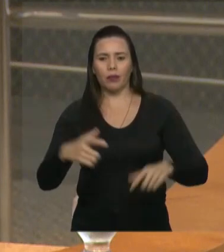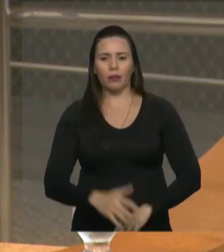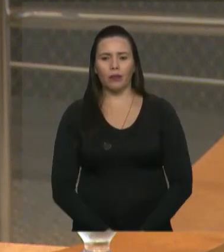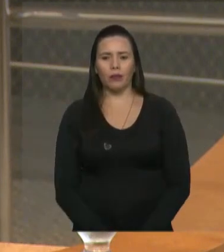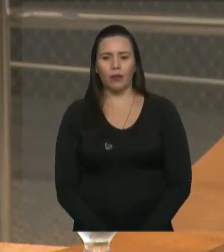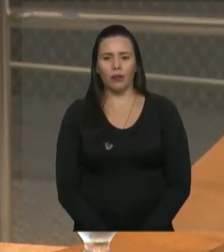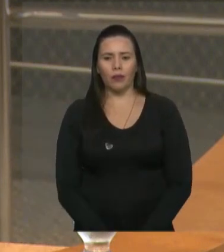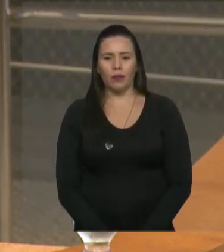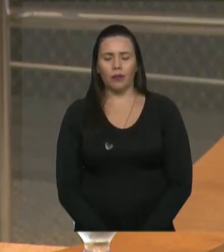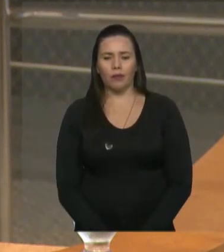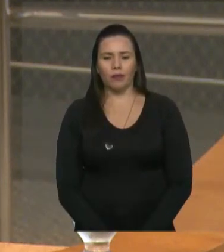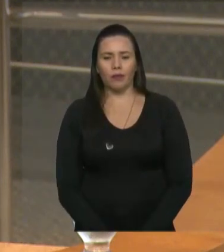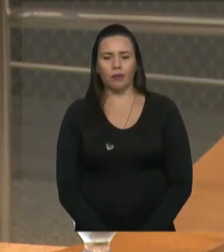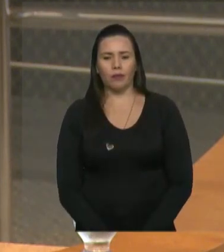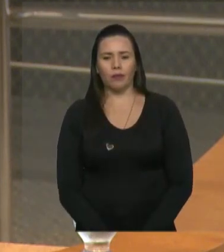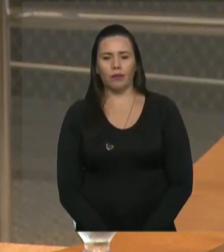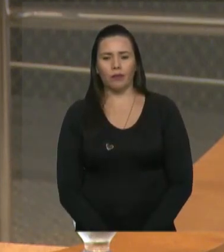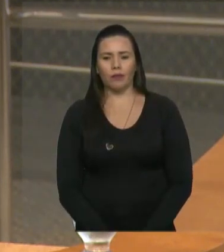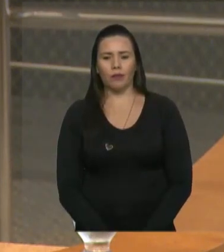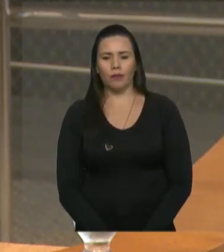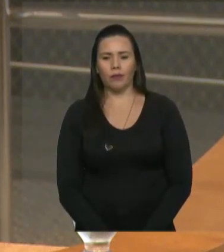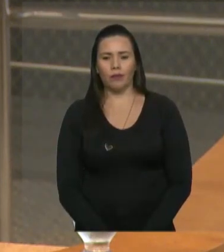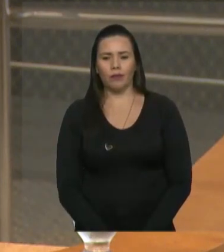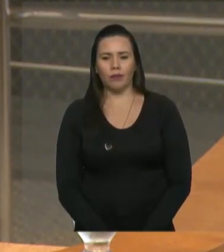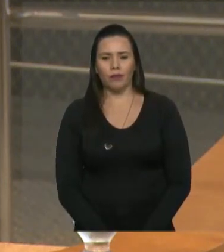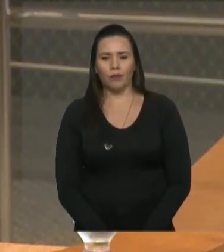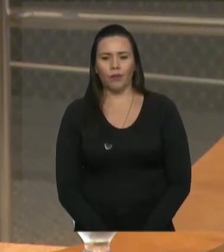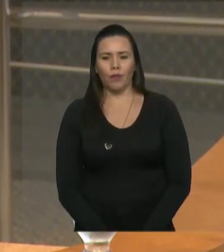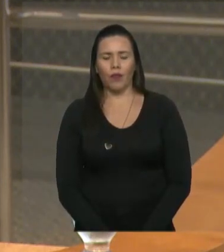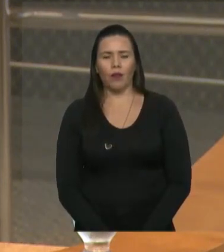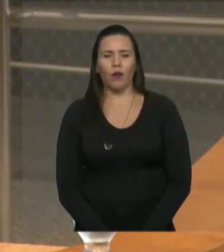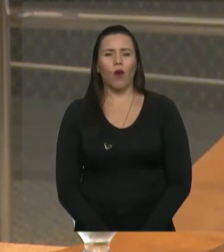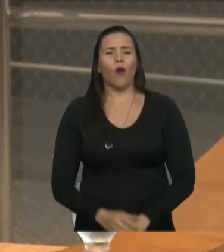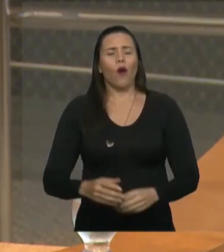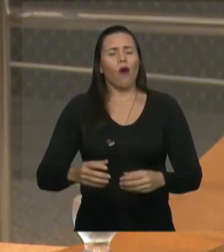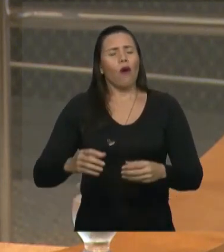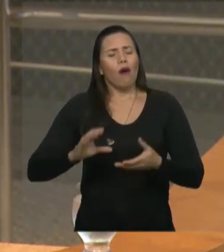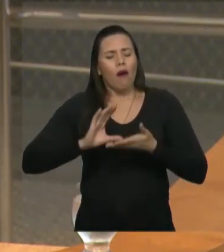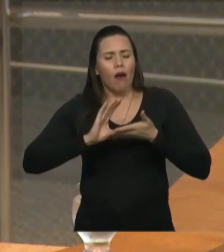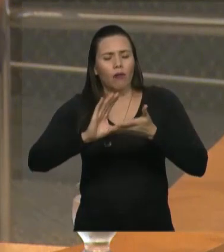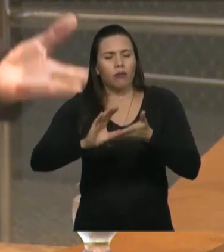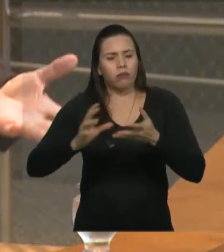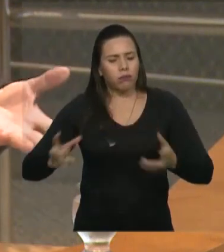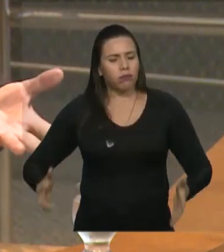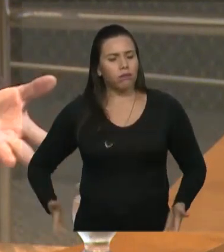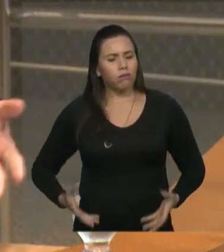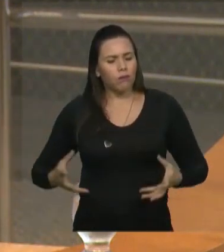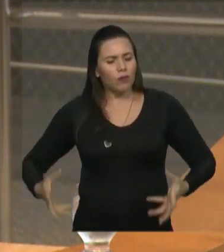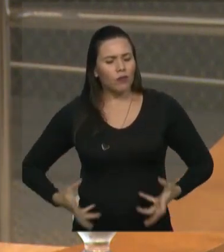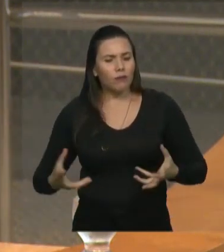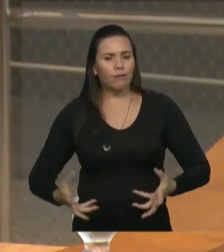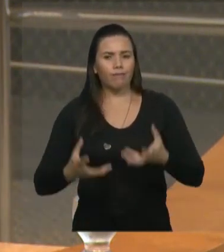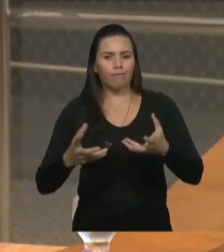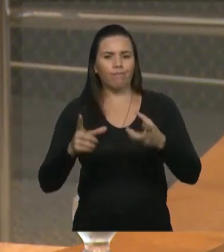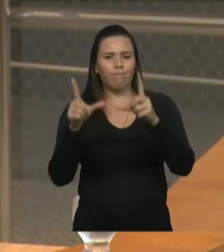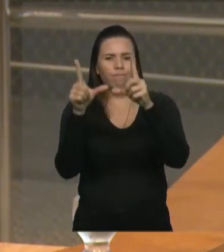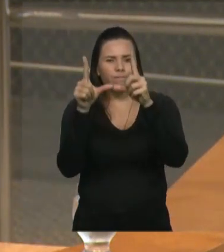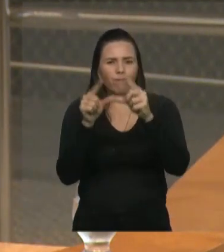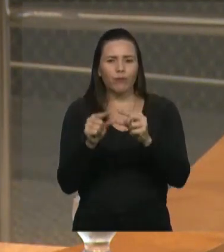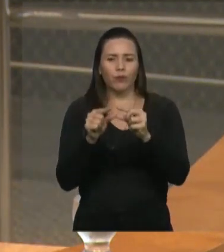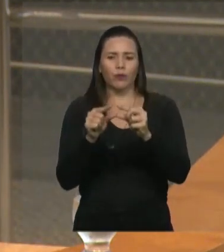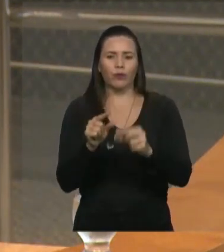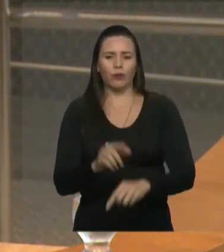aumentando, desemprego aumentando, investimento diminuindo. tratamento